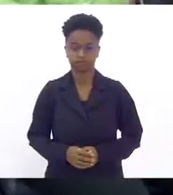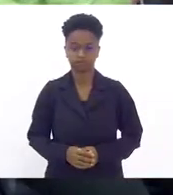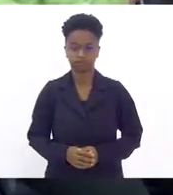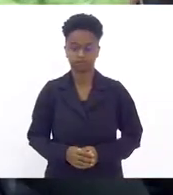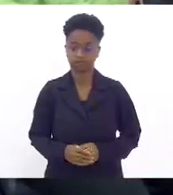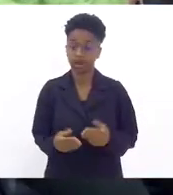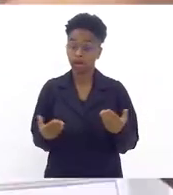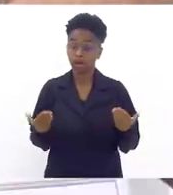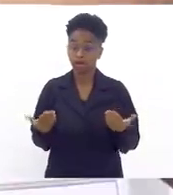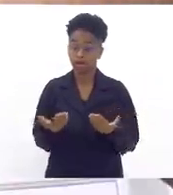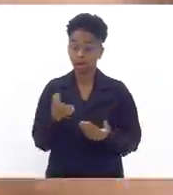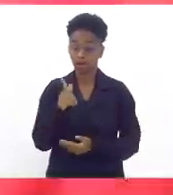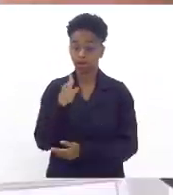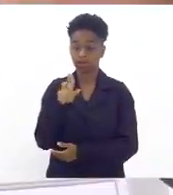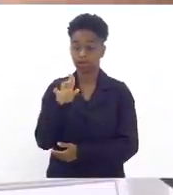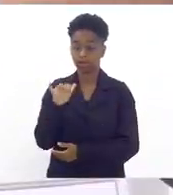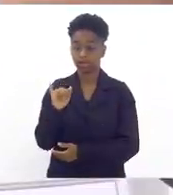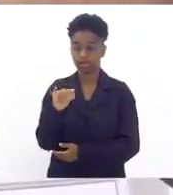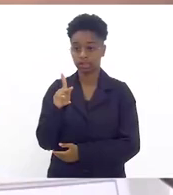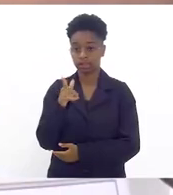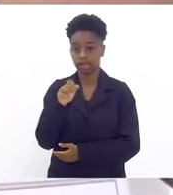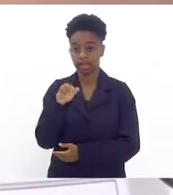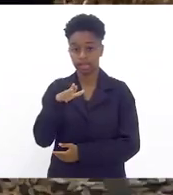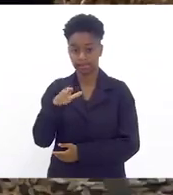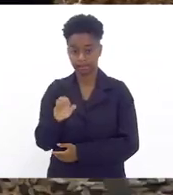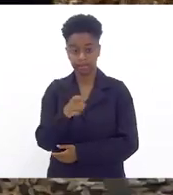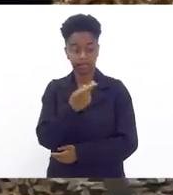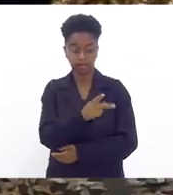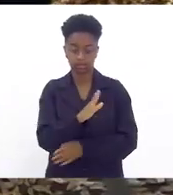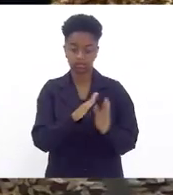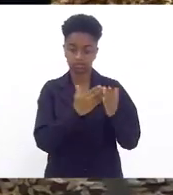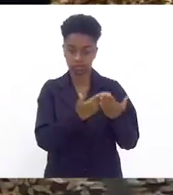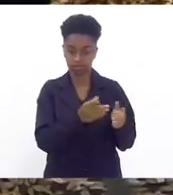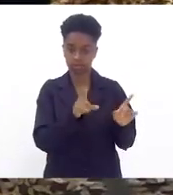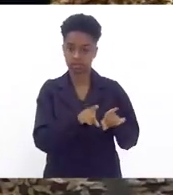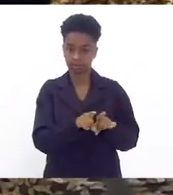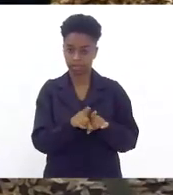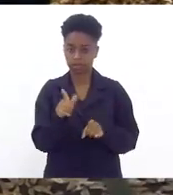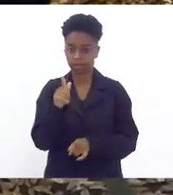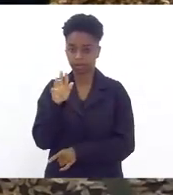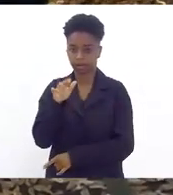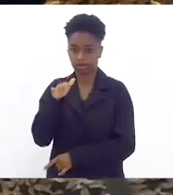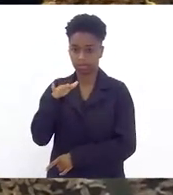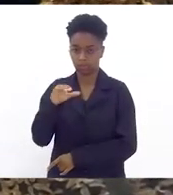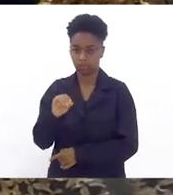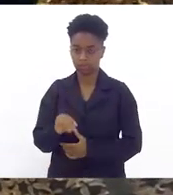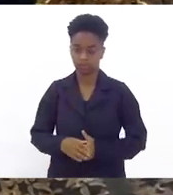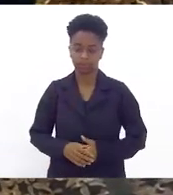agora é o Guilherme da Martins Pena do Grêmio